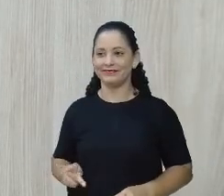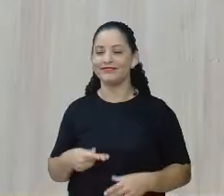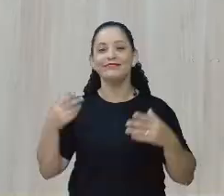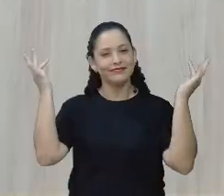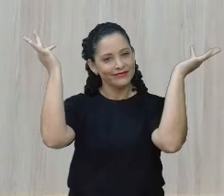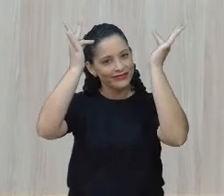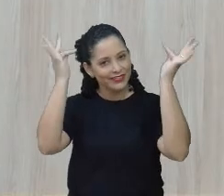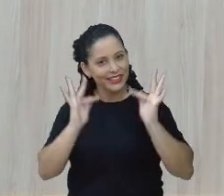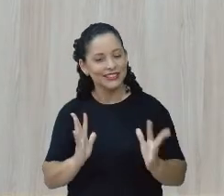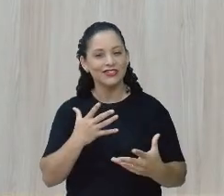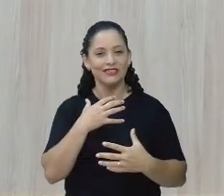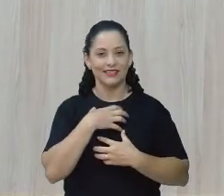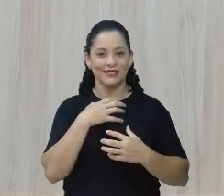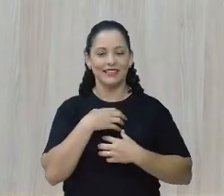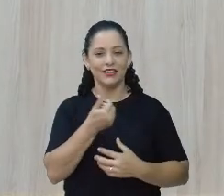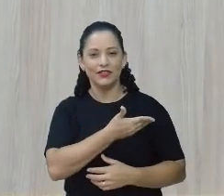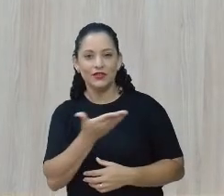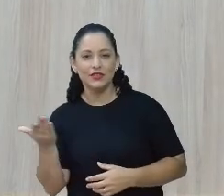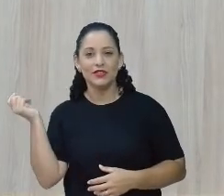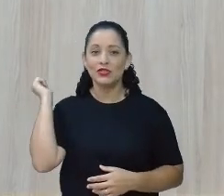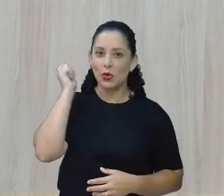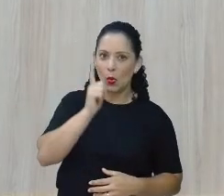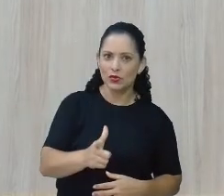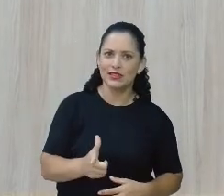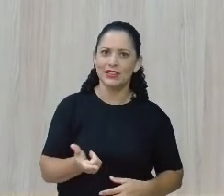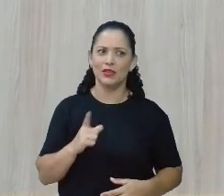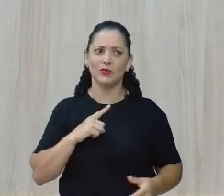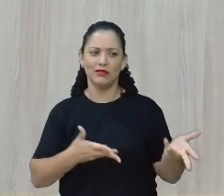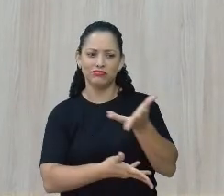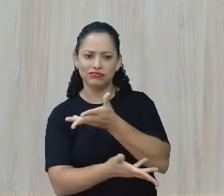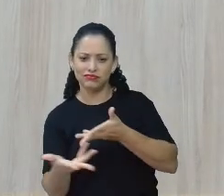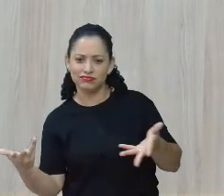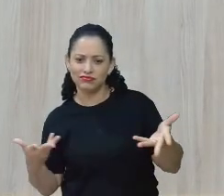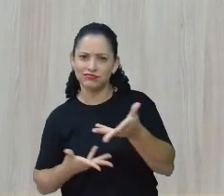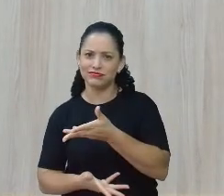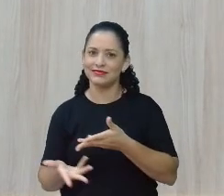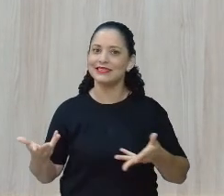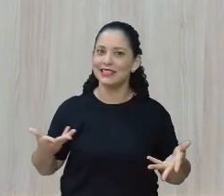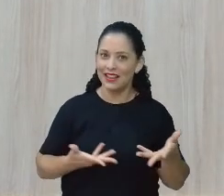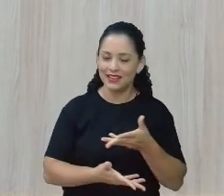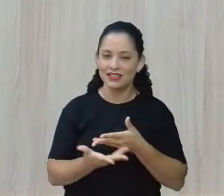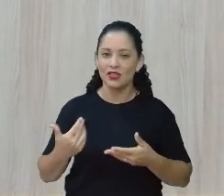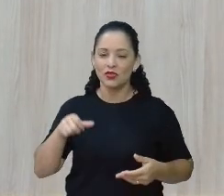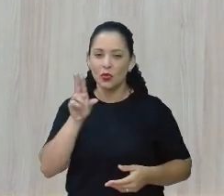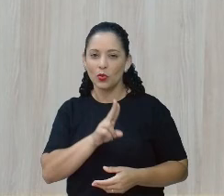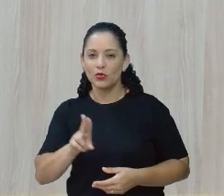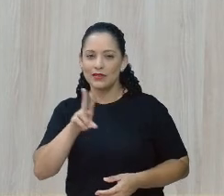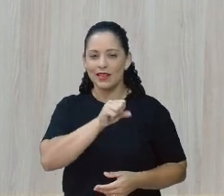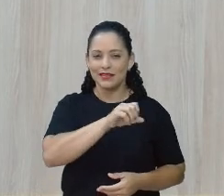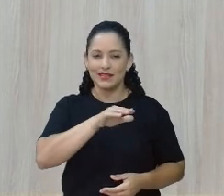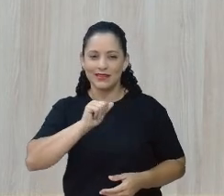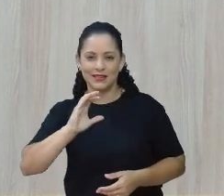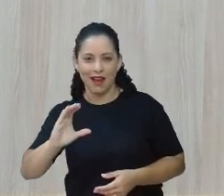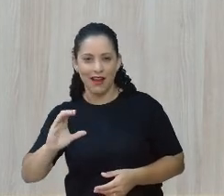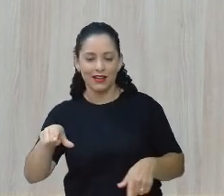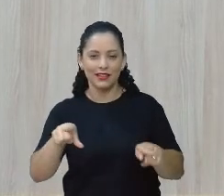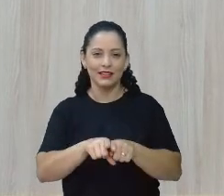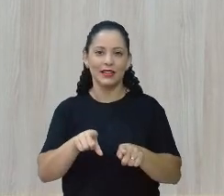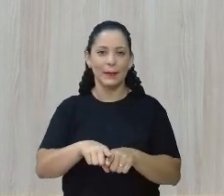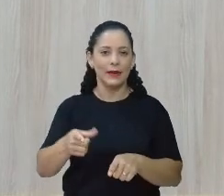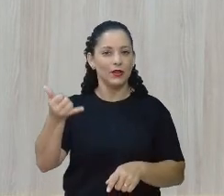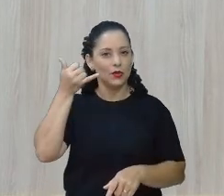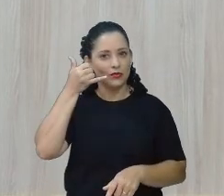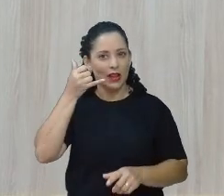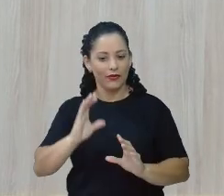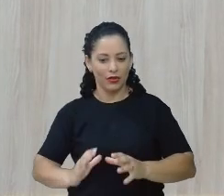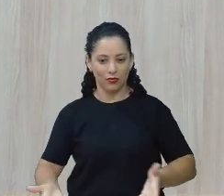feliz, minha gente, e que massa que vocês conseguiram fazer tantas associações diferentes assim, entre a utilização do saque e a utilização do orelhão,